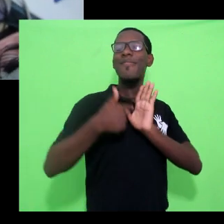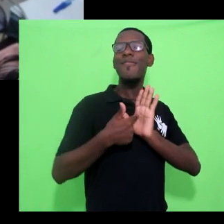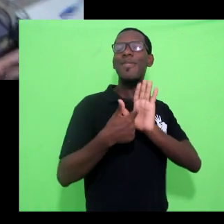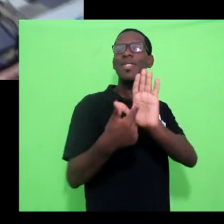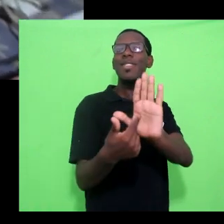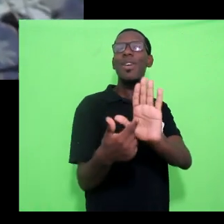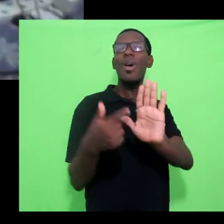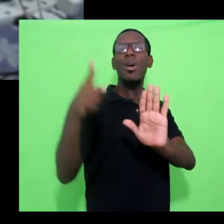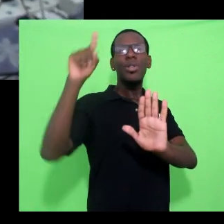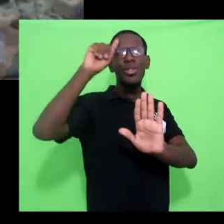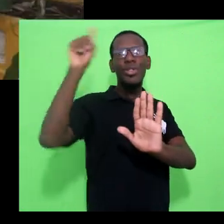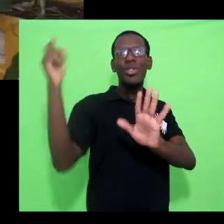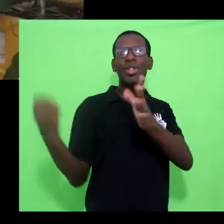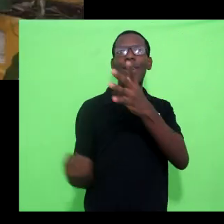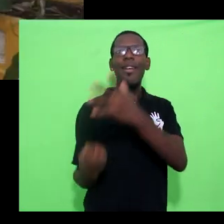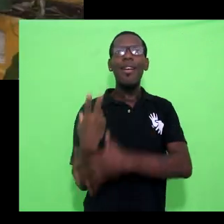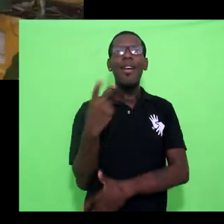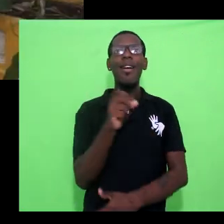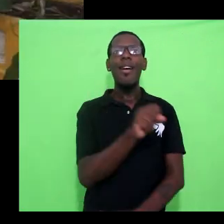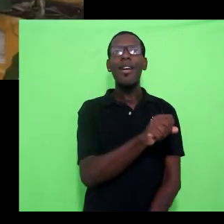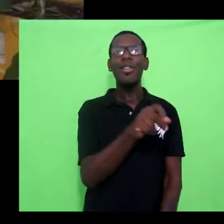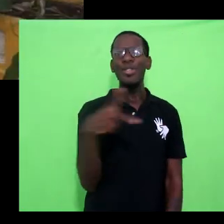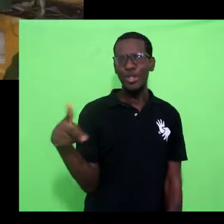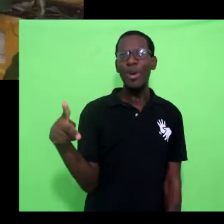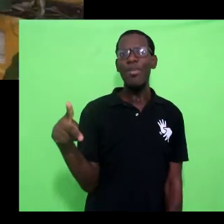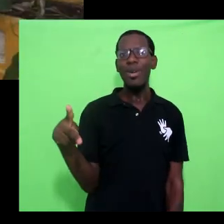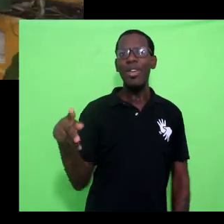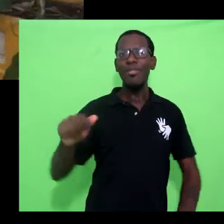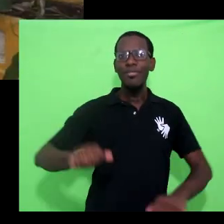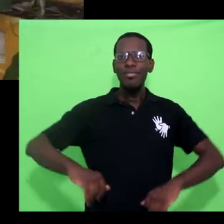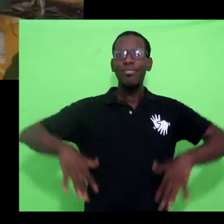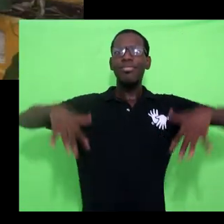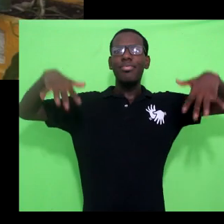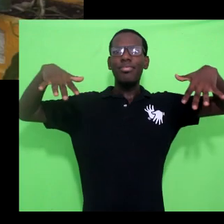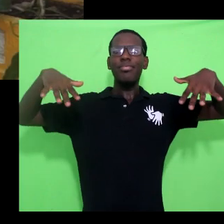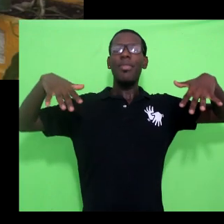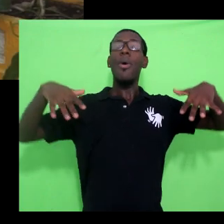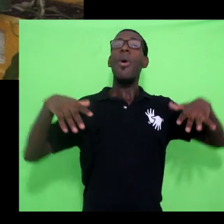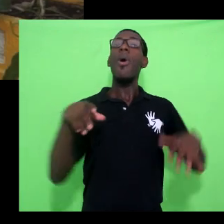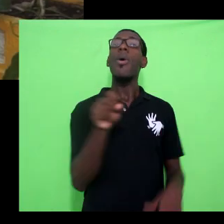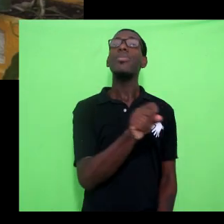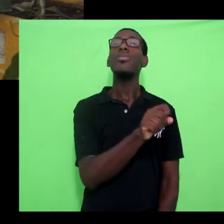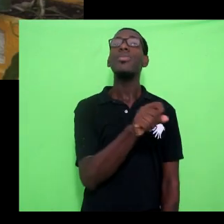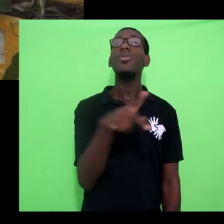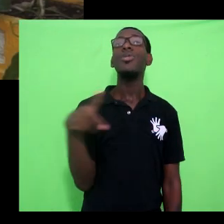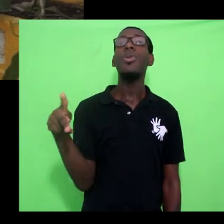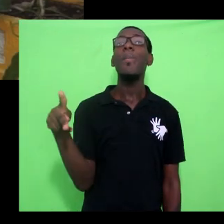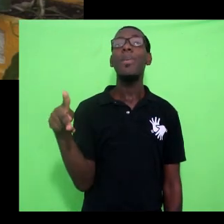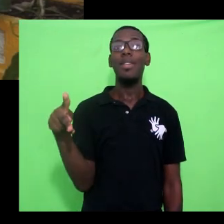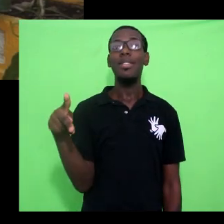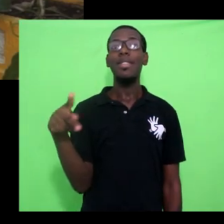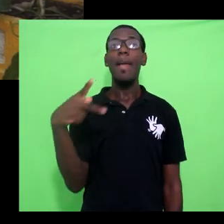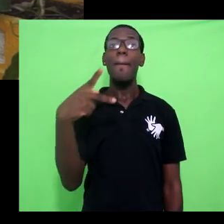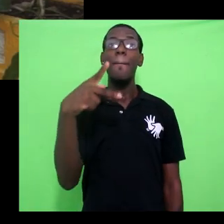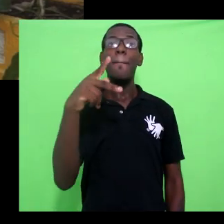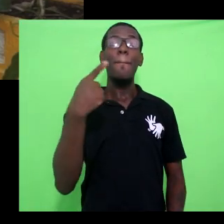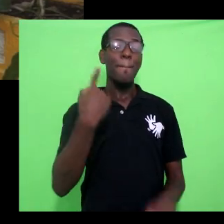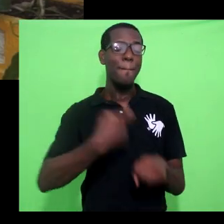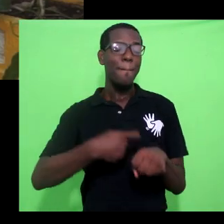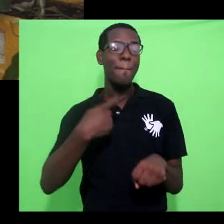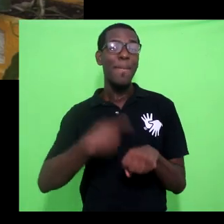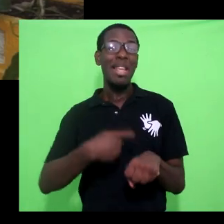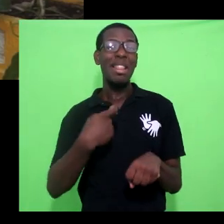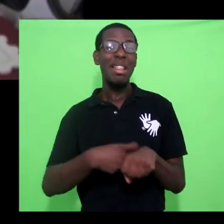Fizemos um trabalho espetacular e depois o trabalho foi apresentado no dia da inauguração do